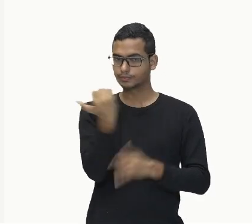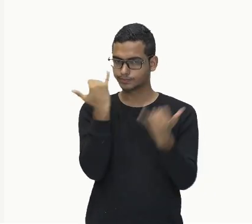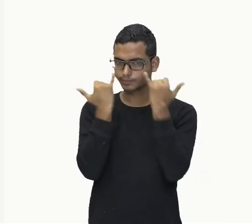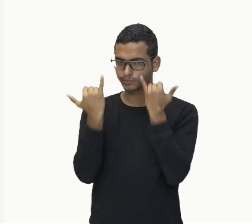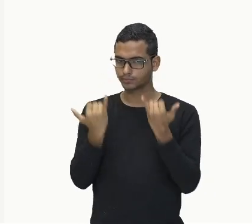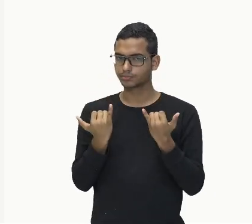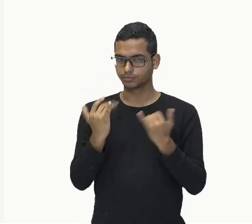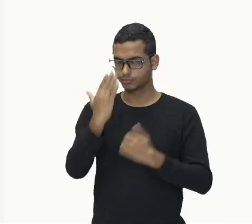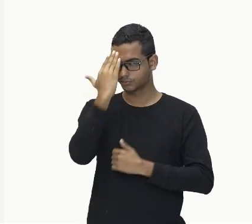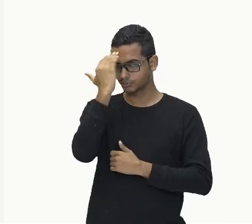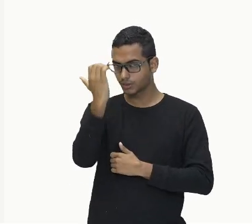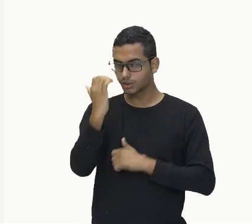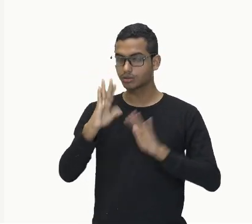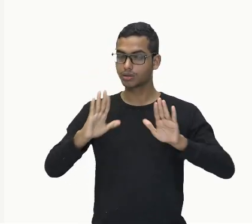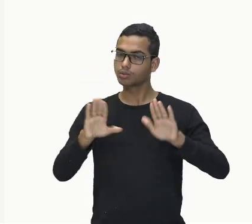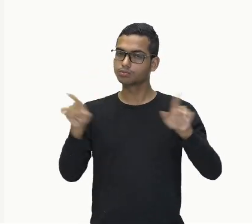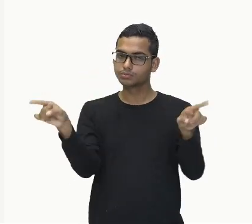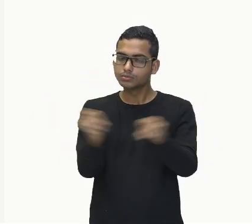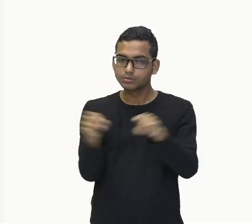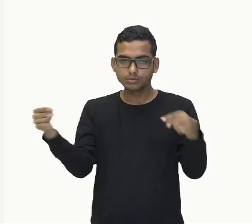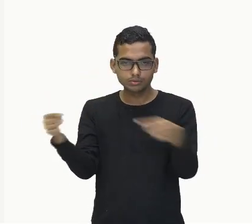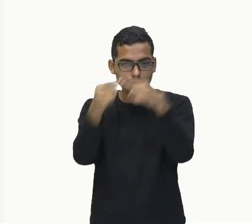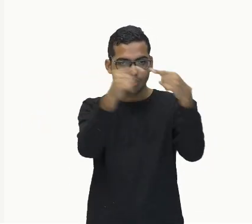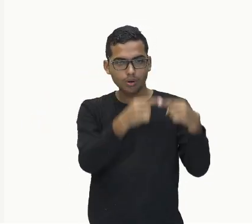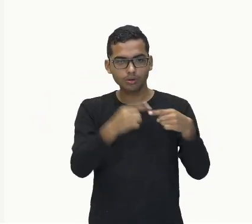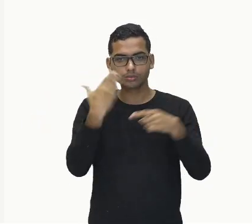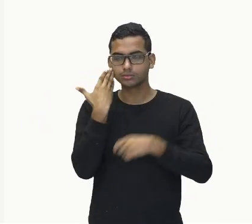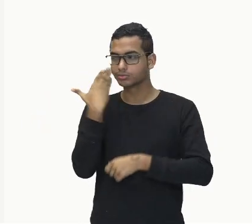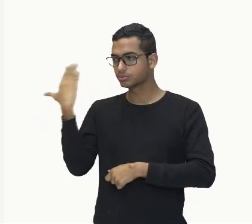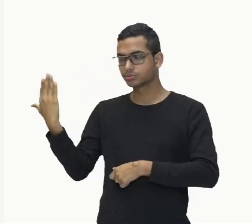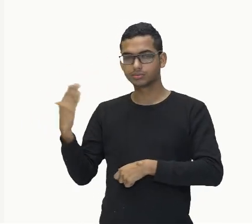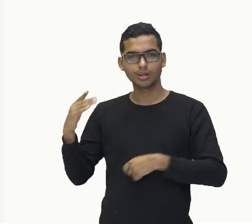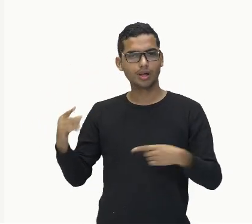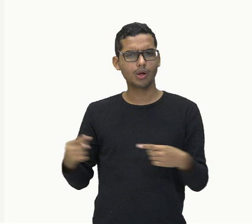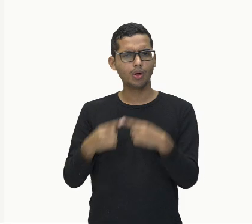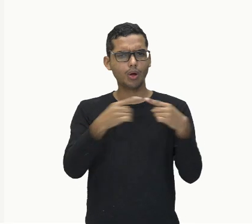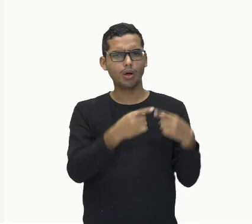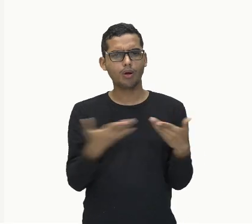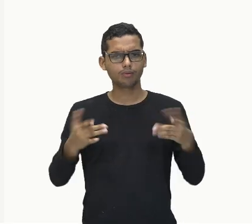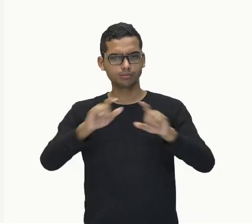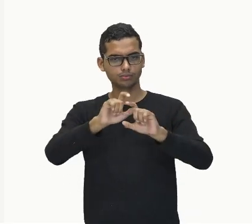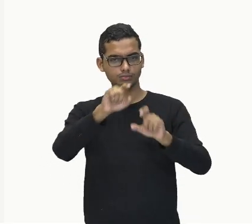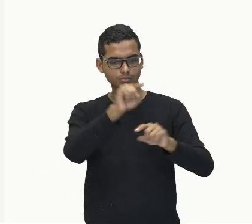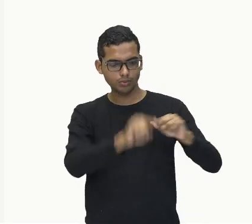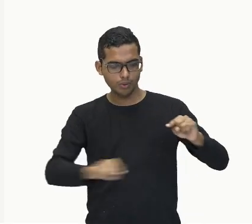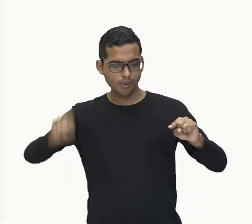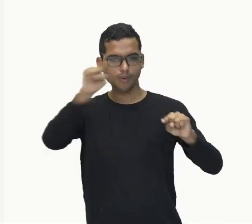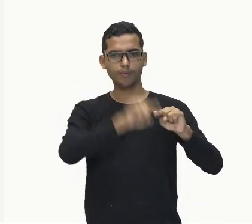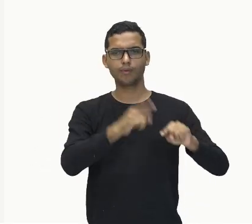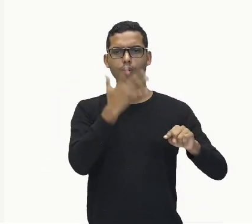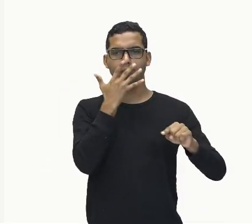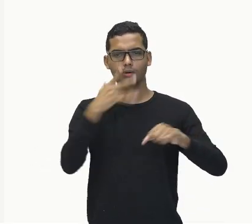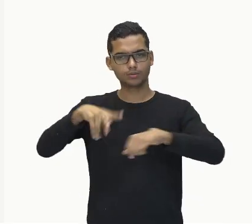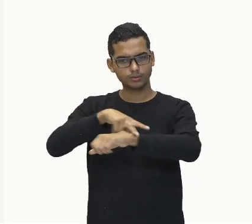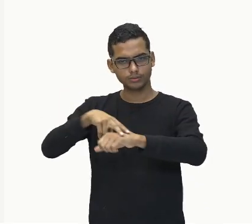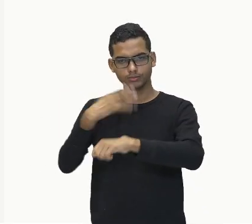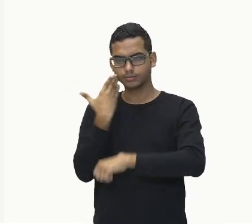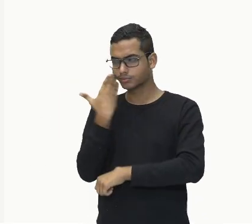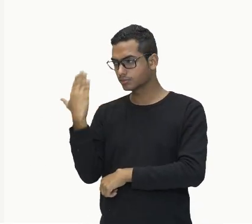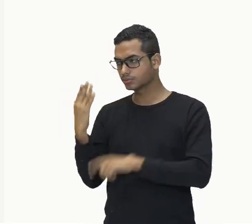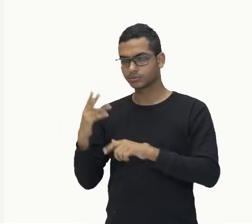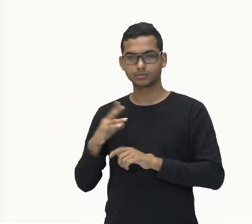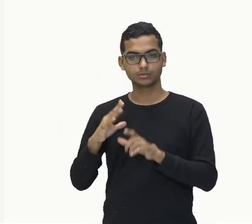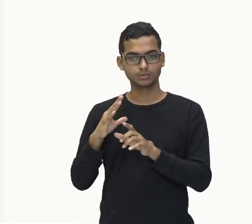aqui. Só que a combinação de n elementos é quem? Essa parte aqui que a gente desenvolveu. Então, tudo isso é igual